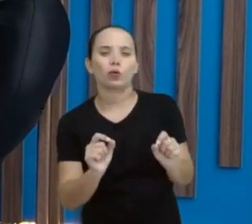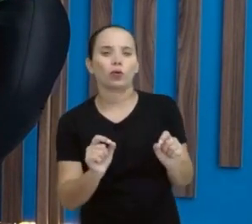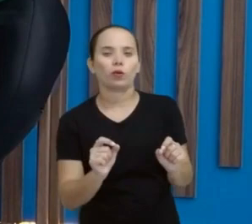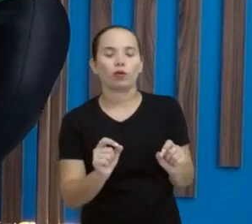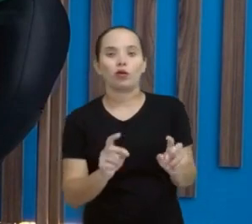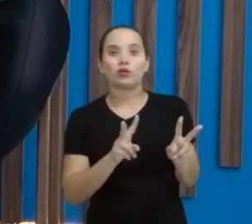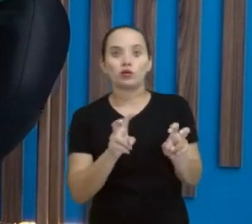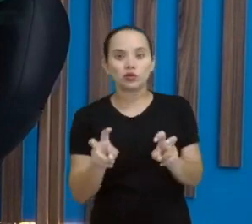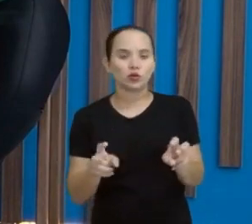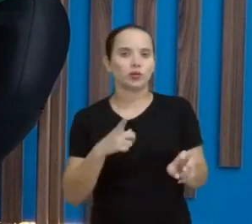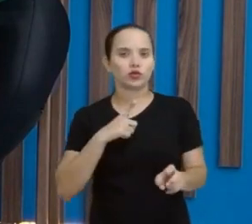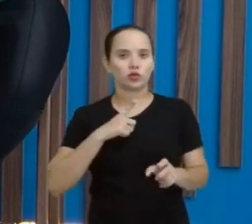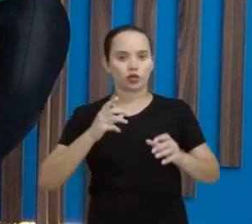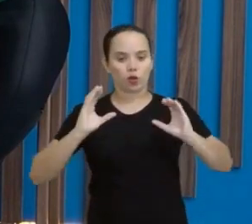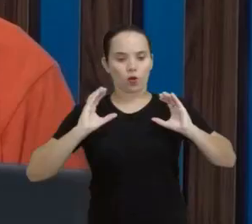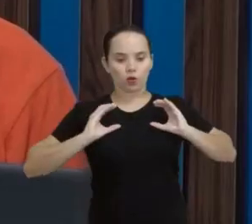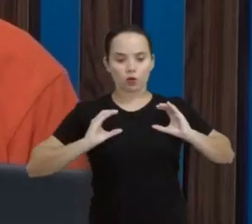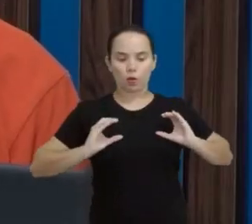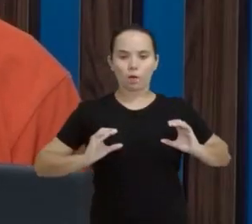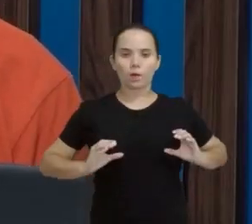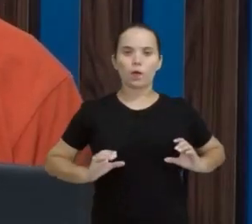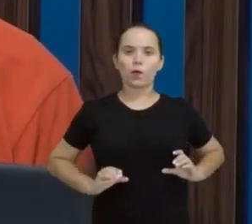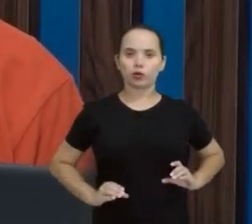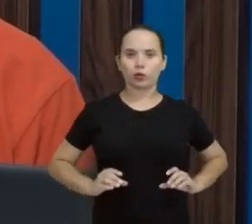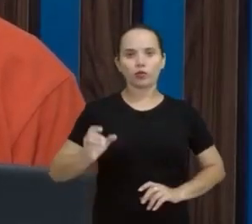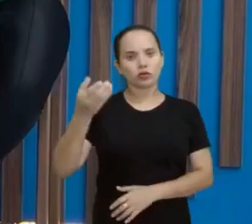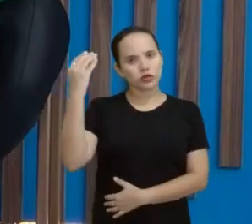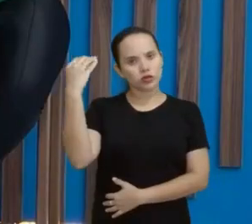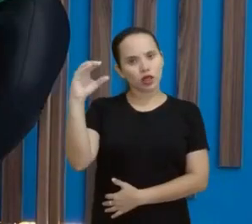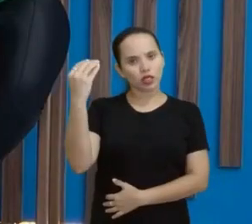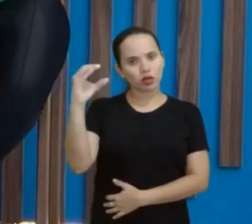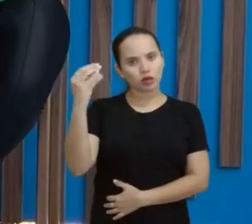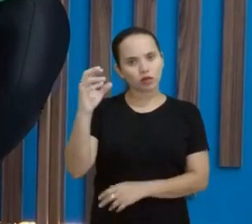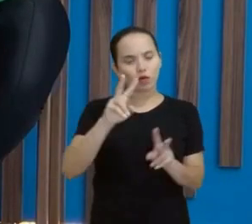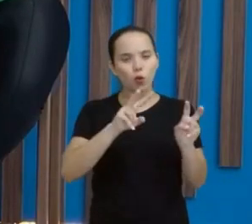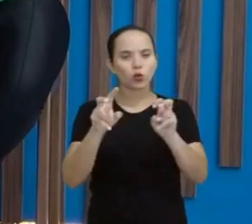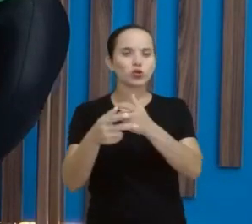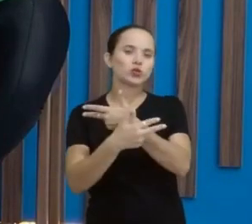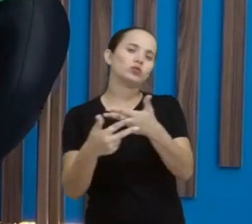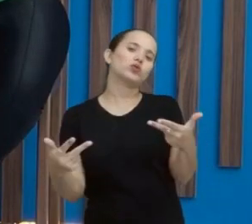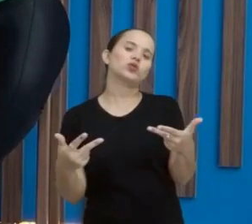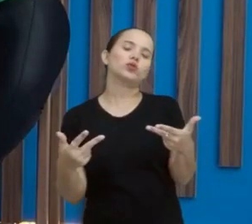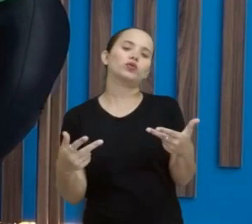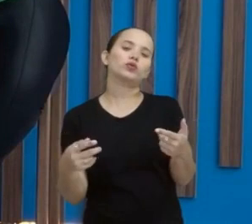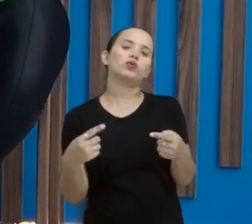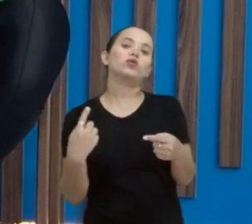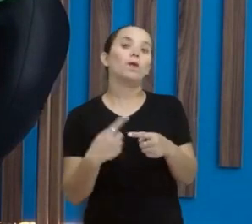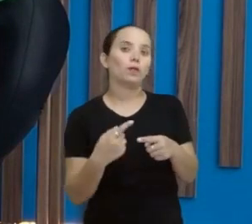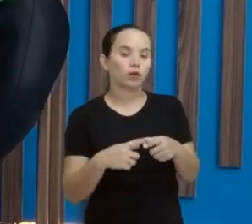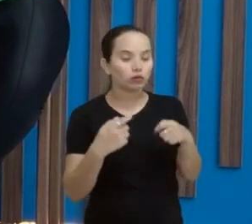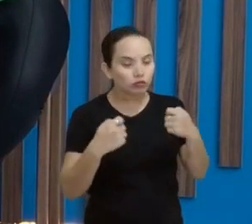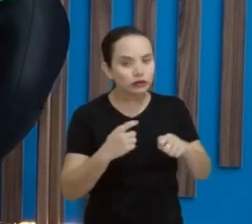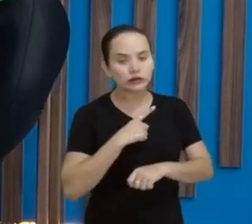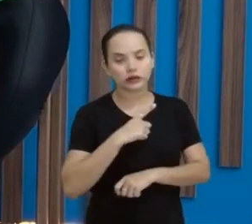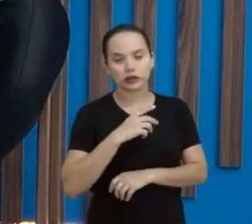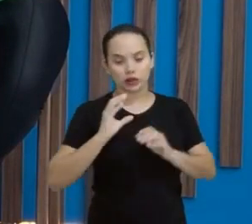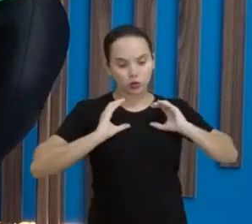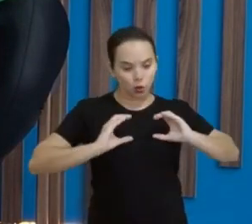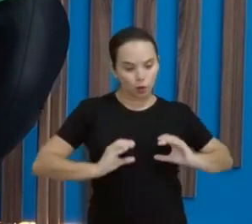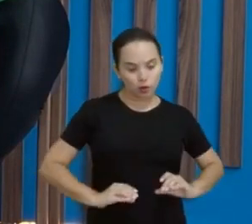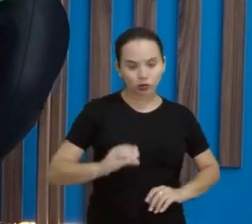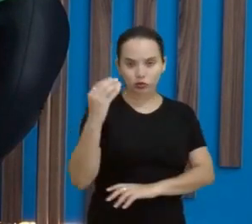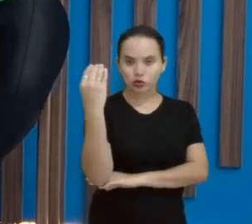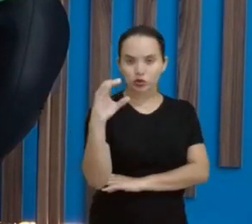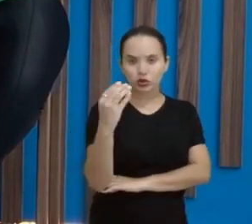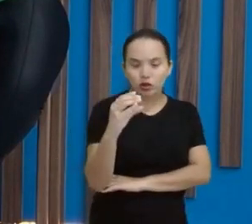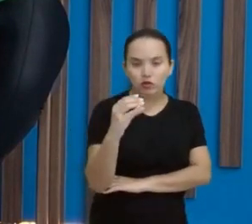da gente ter uma postura científica sobre as coisas, né? Então, essa postura científica que a gente tem sobre as coisas,